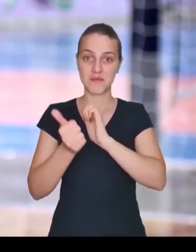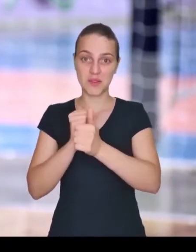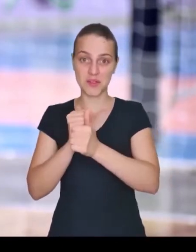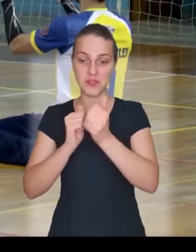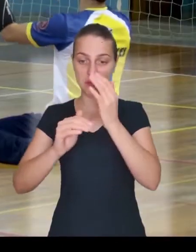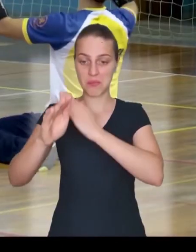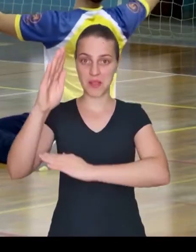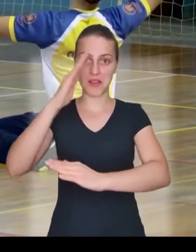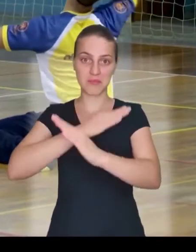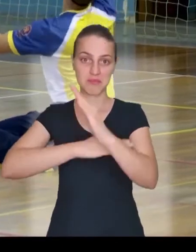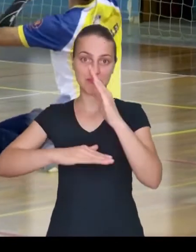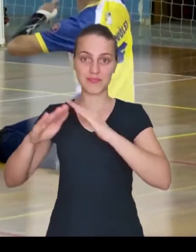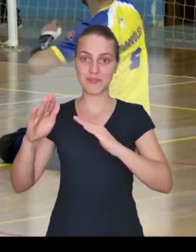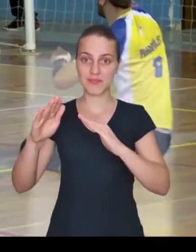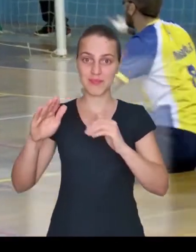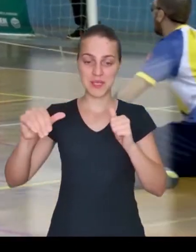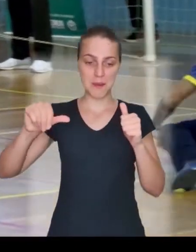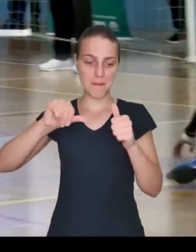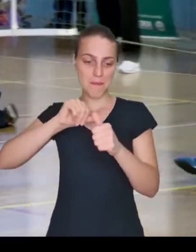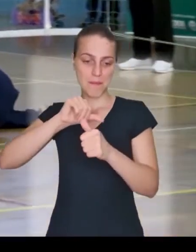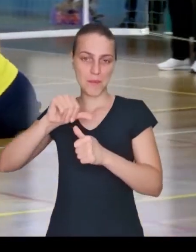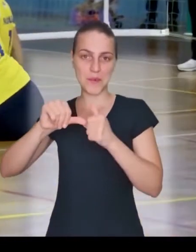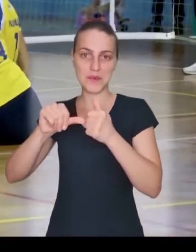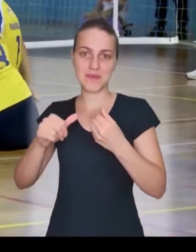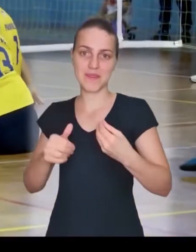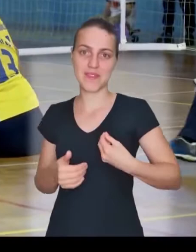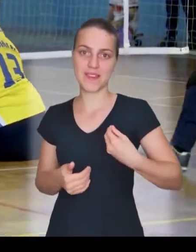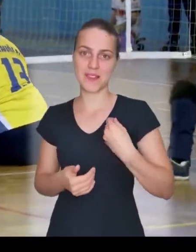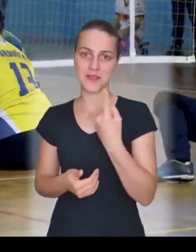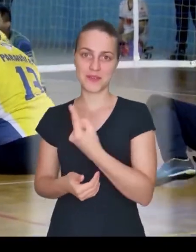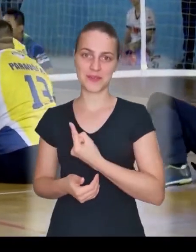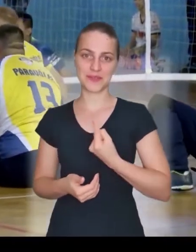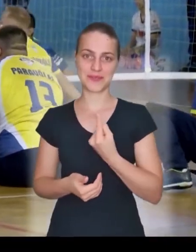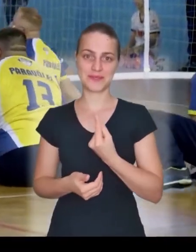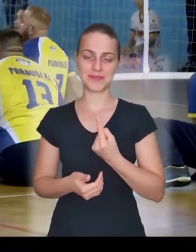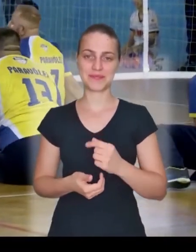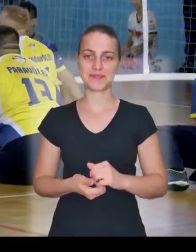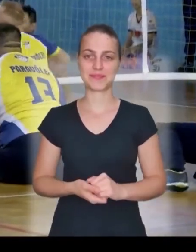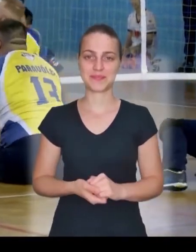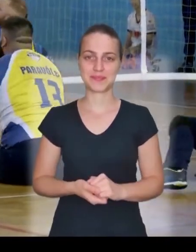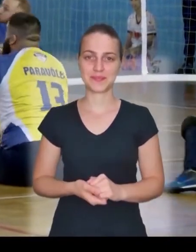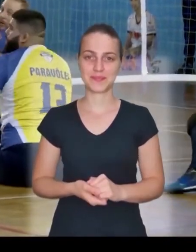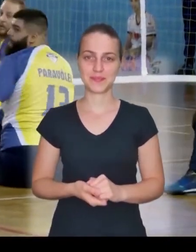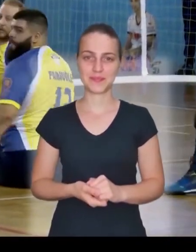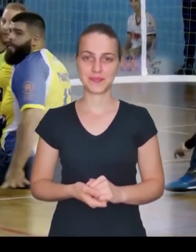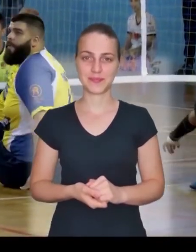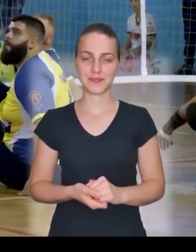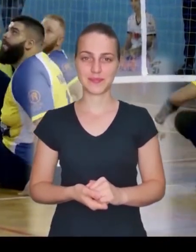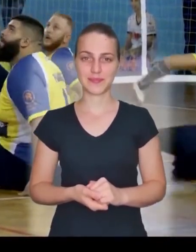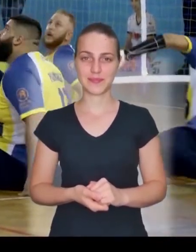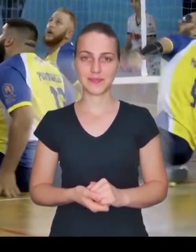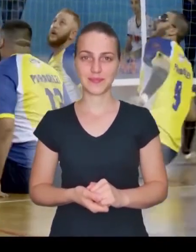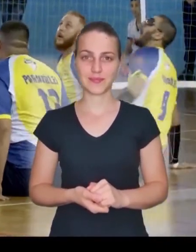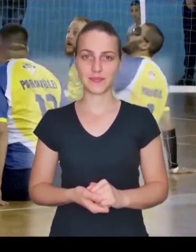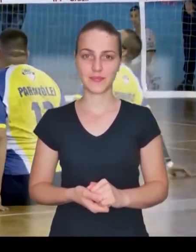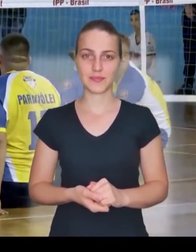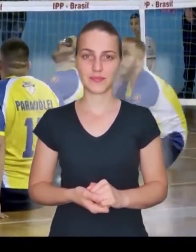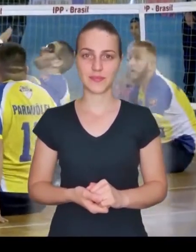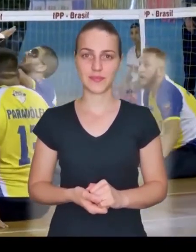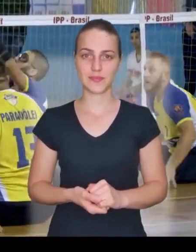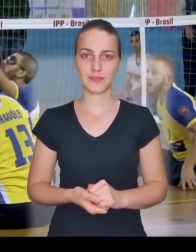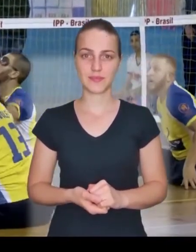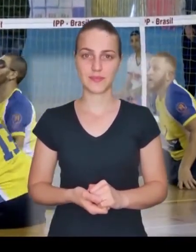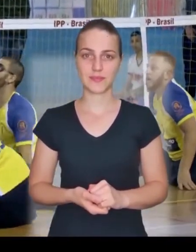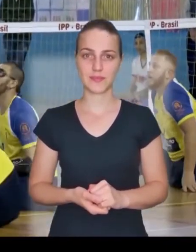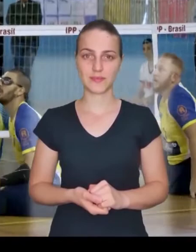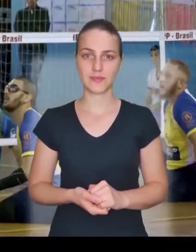próprias vidas. Times de vôlei sentado jogando em uma quadra. Homem faz o saque, o outro time defende. Há várias pessoas ao redor da